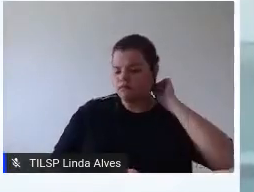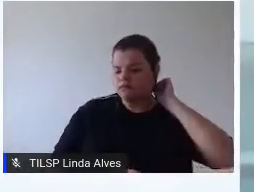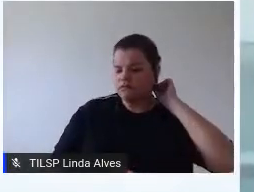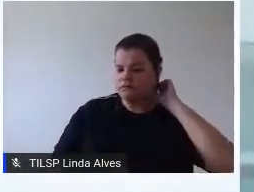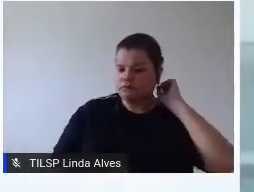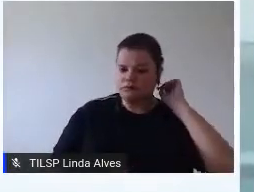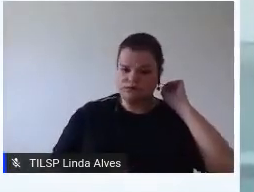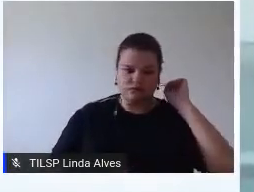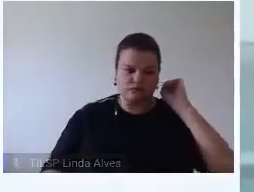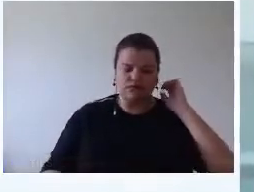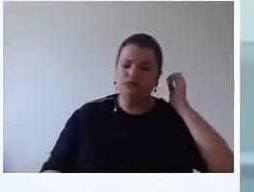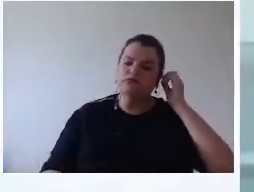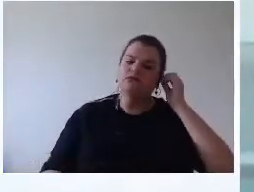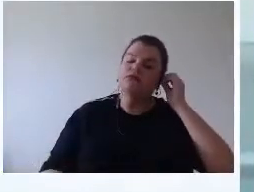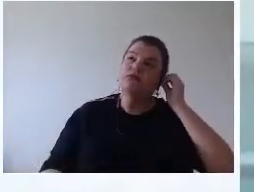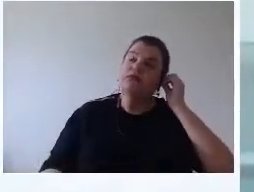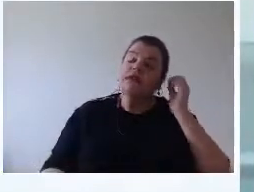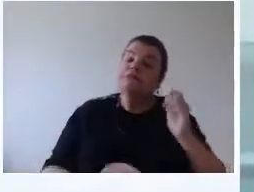Gilce,